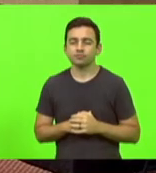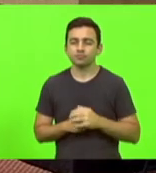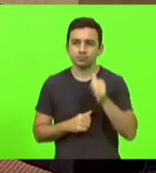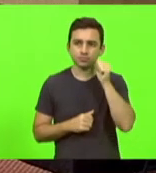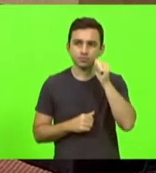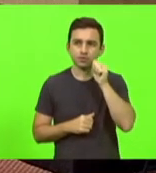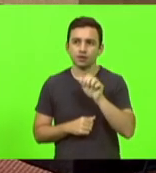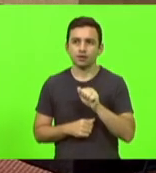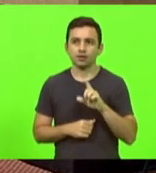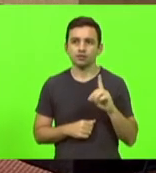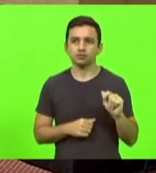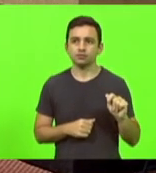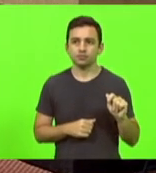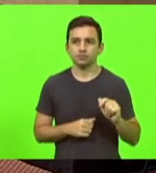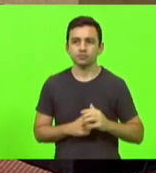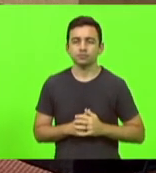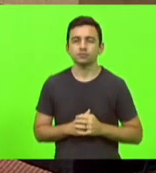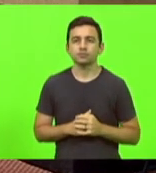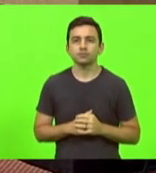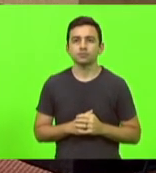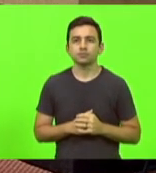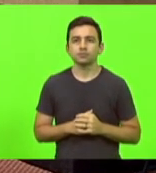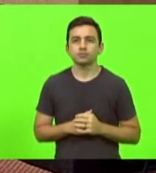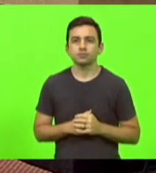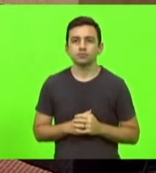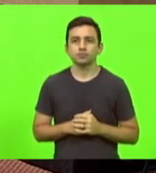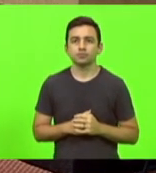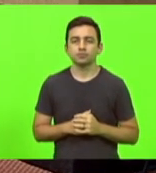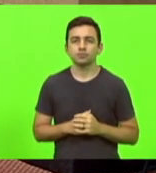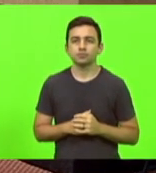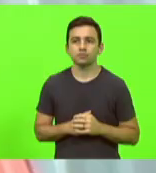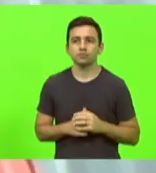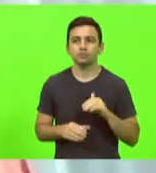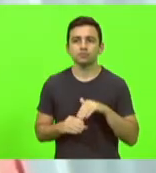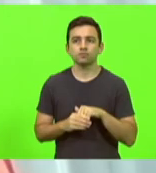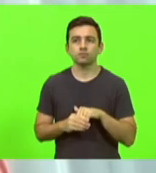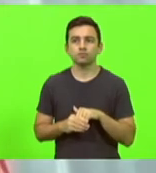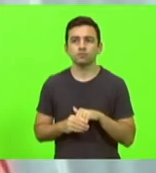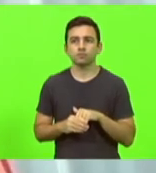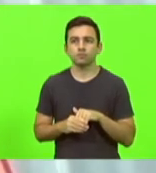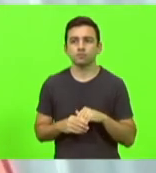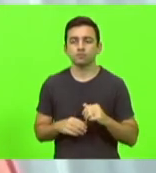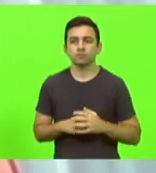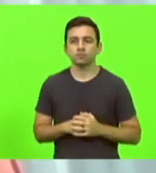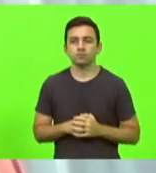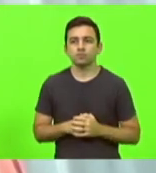Ada Faraco de Luca, como vota, deputada?